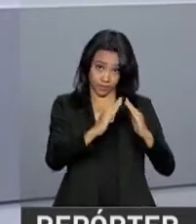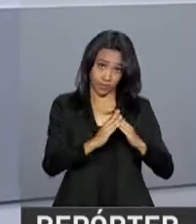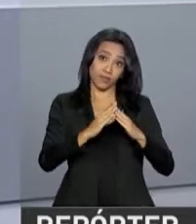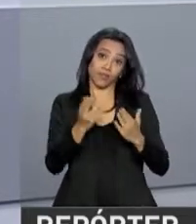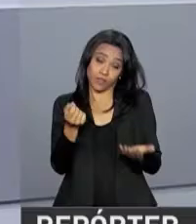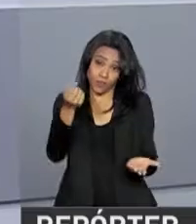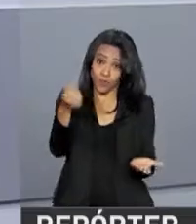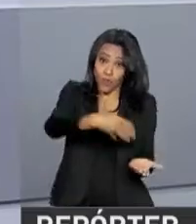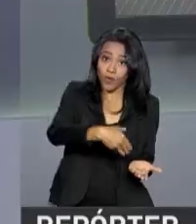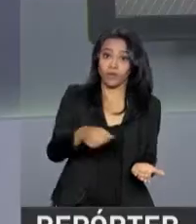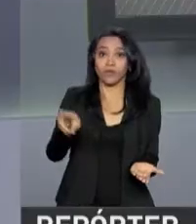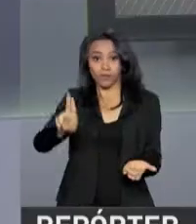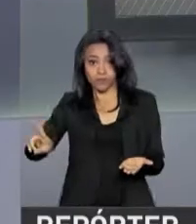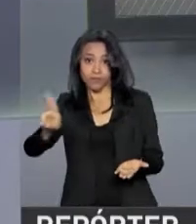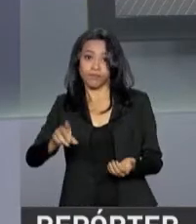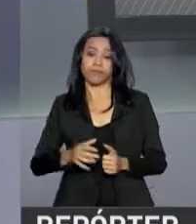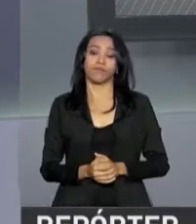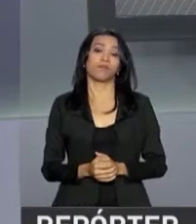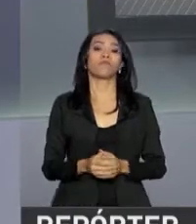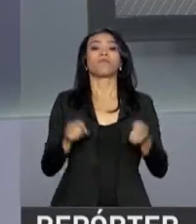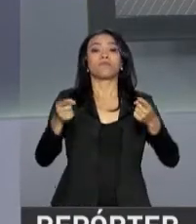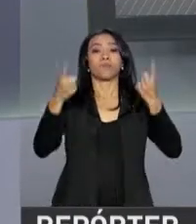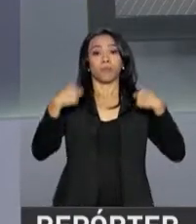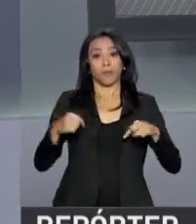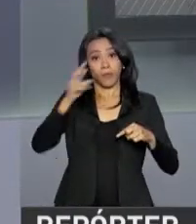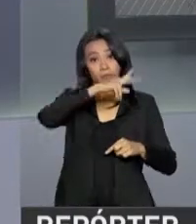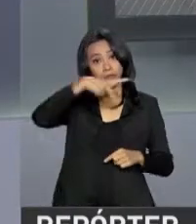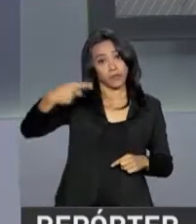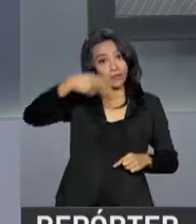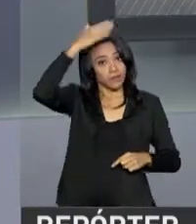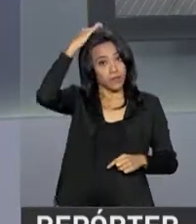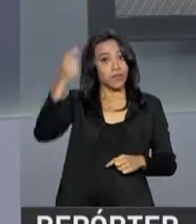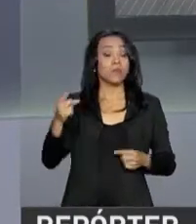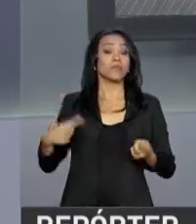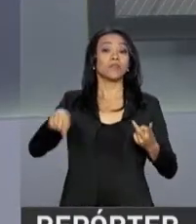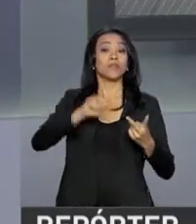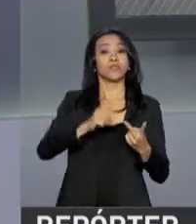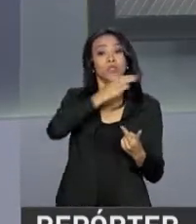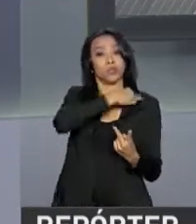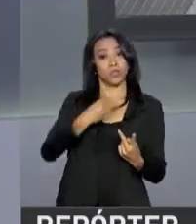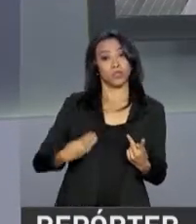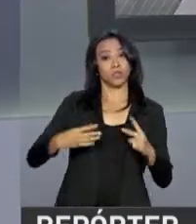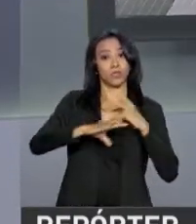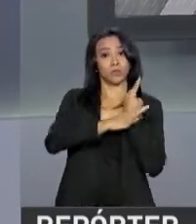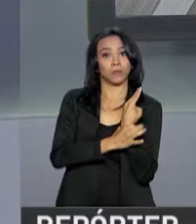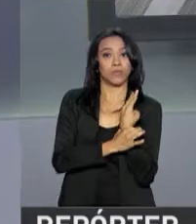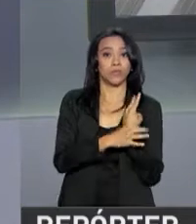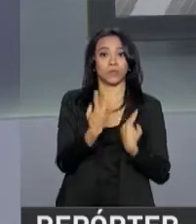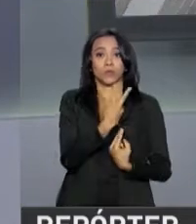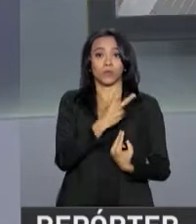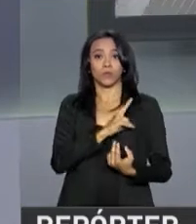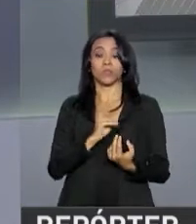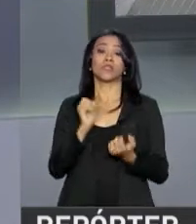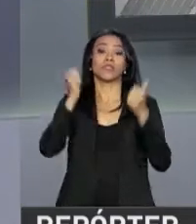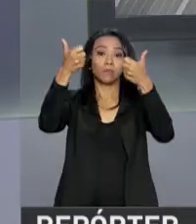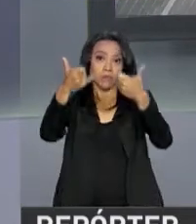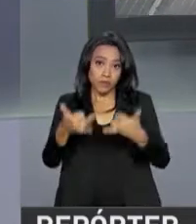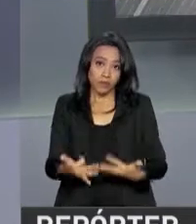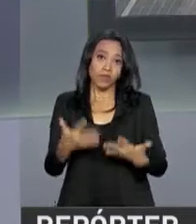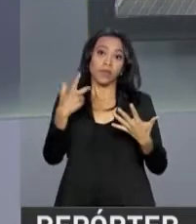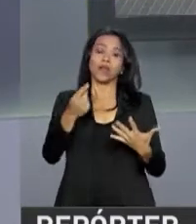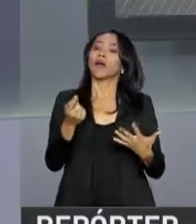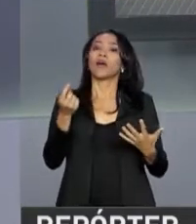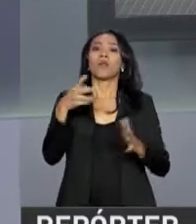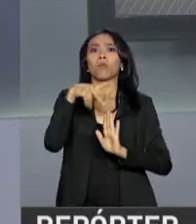e usados o presidente michel temer o ministro da segurança pública raul jungmann falaram sobre a maior operação de combate